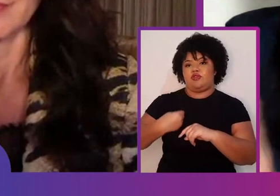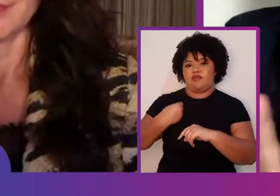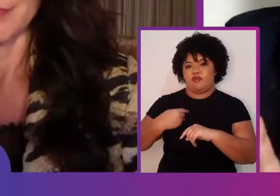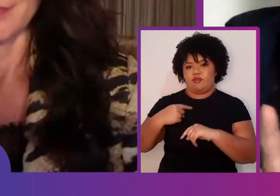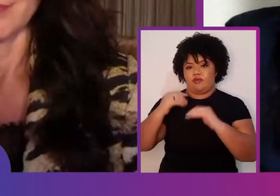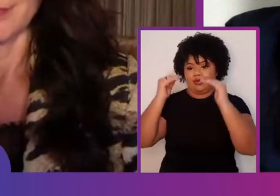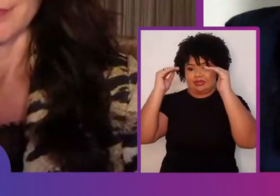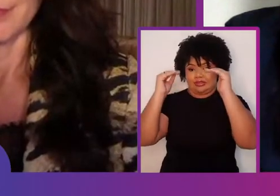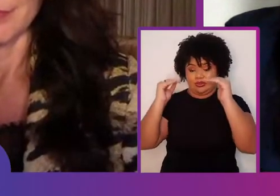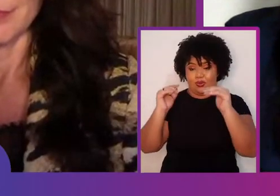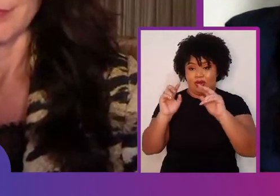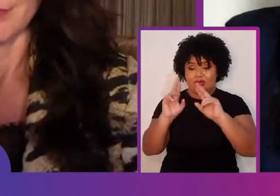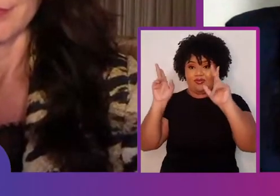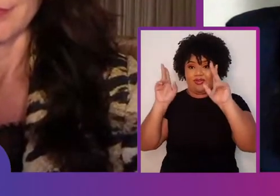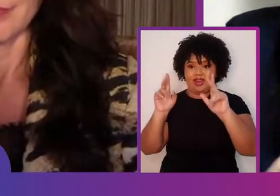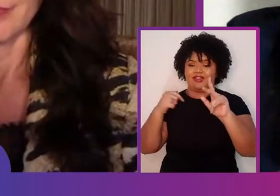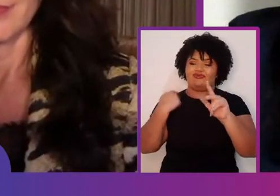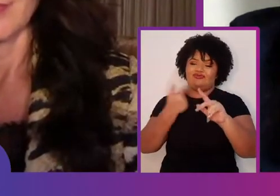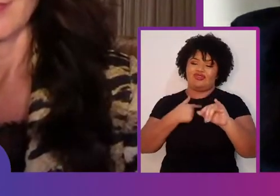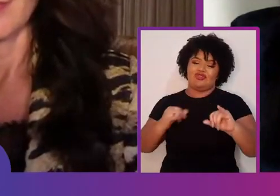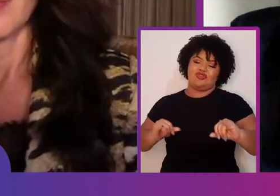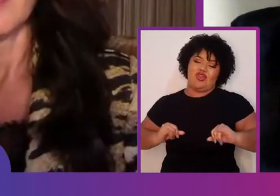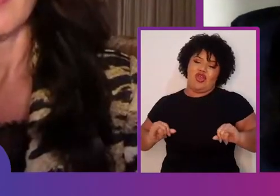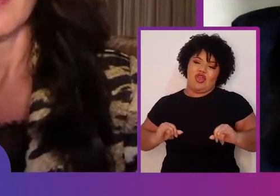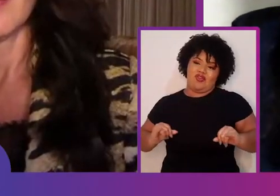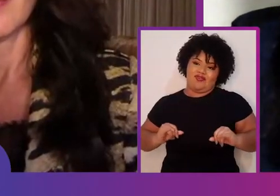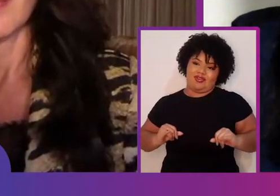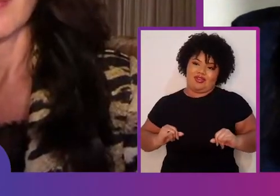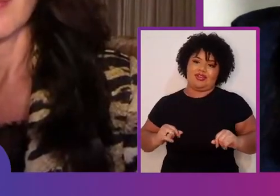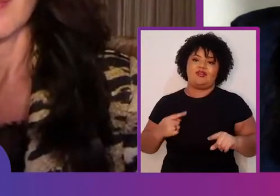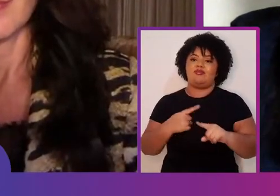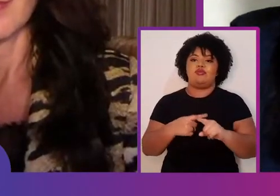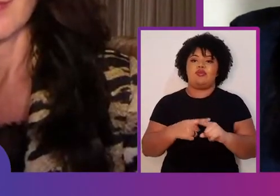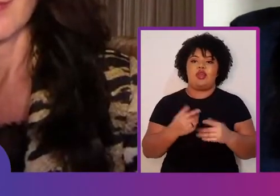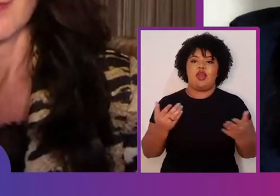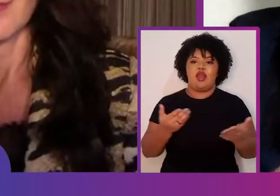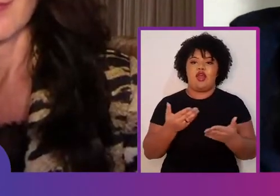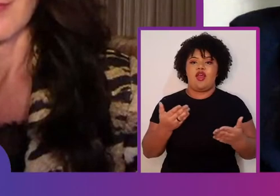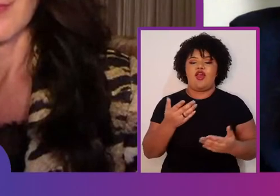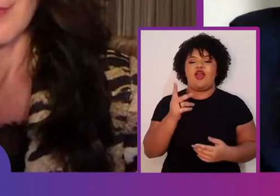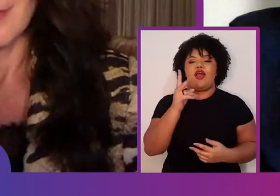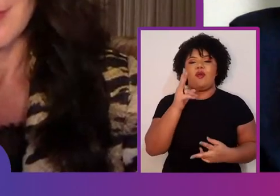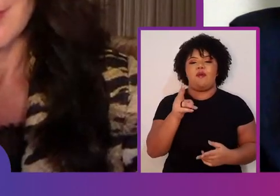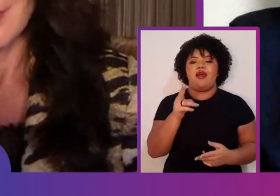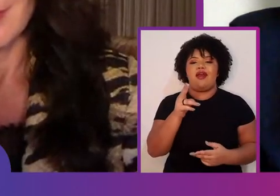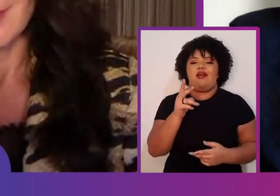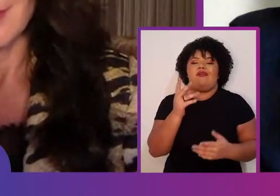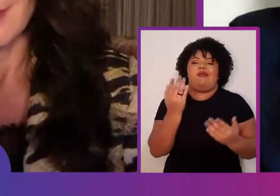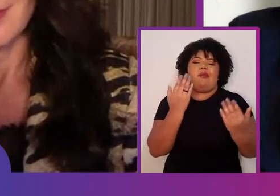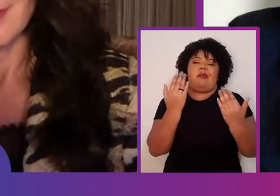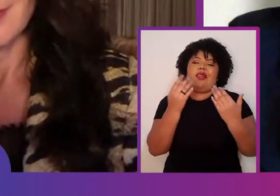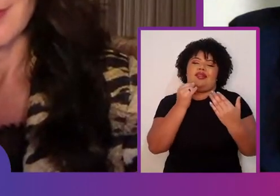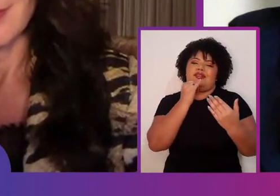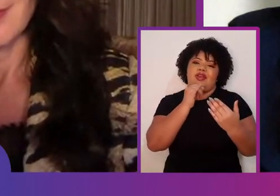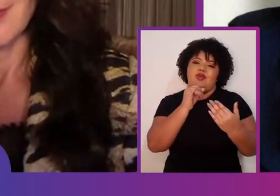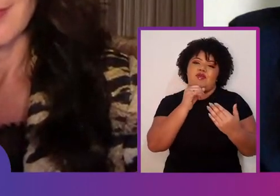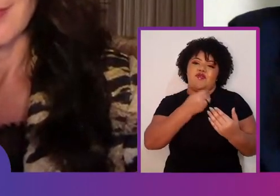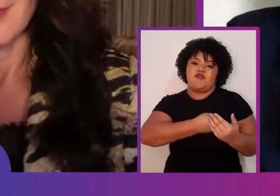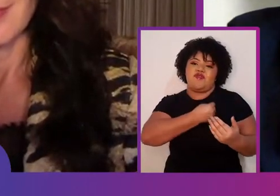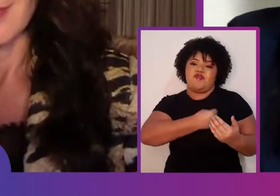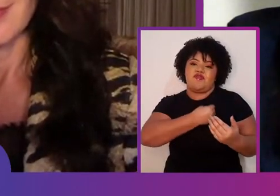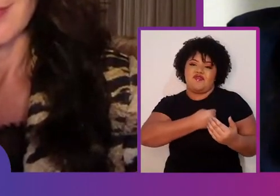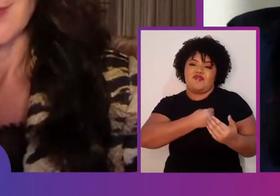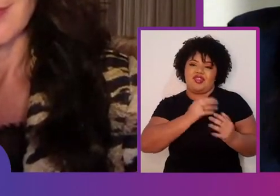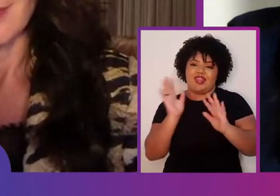demais. Sabe qual é a estrutura da nossa sociedade, Ana Paula? É a chamada vida de goleiro. Como que é a vida de goleiro? Goleiro é a posição